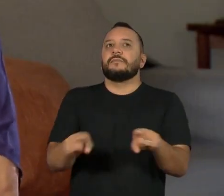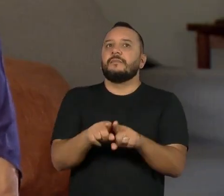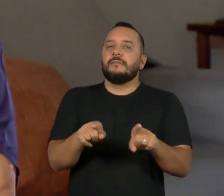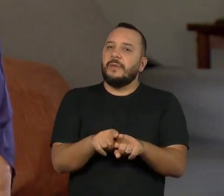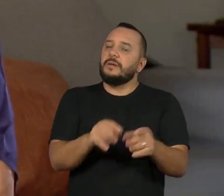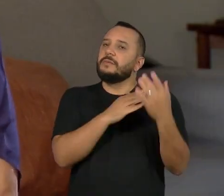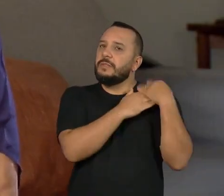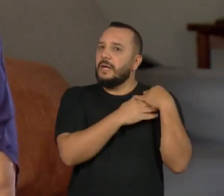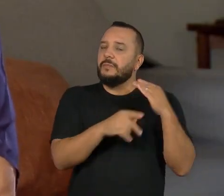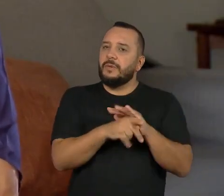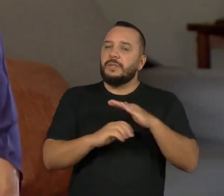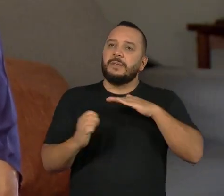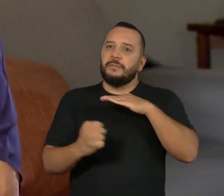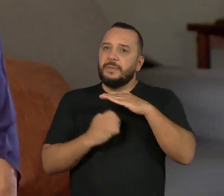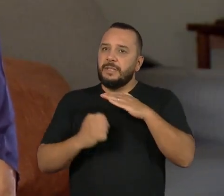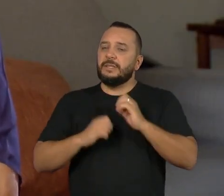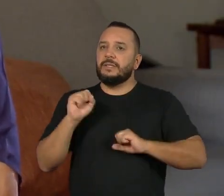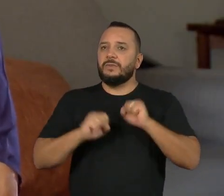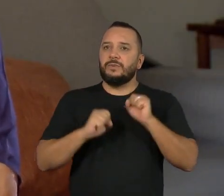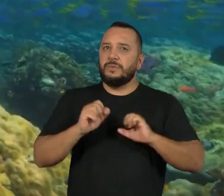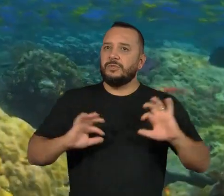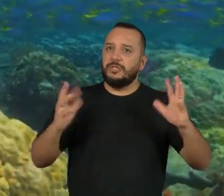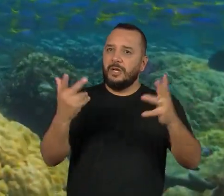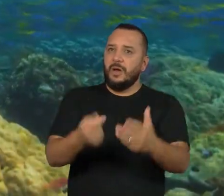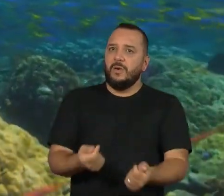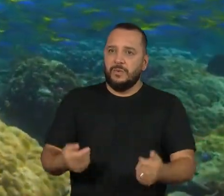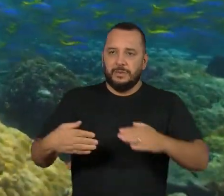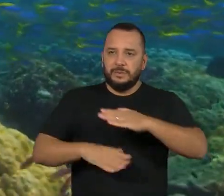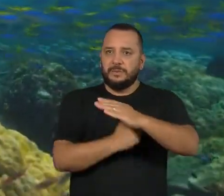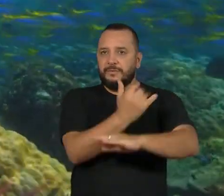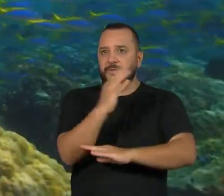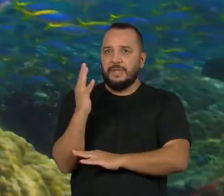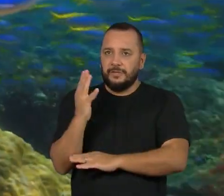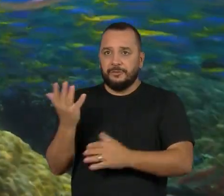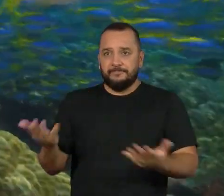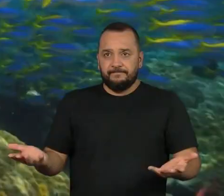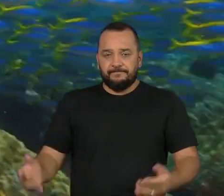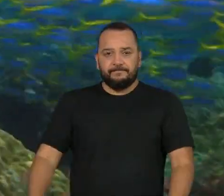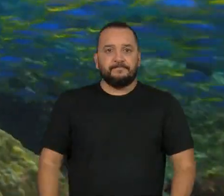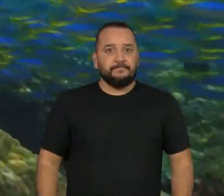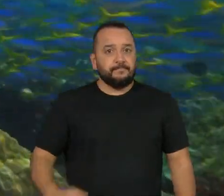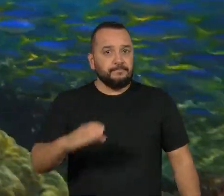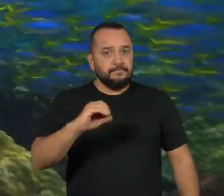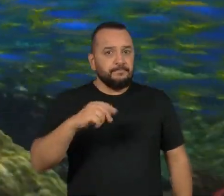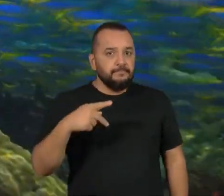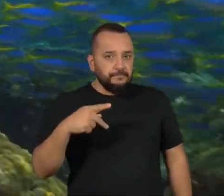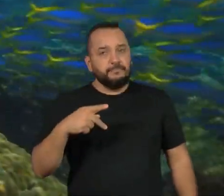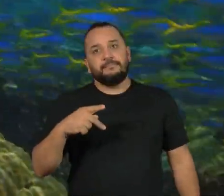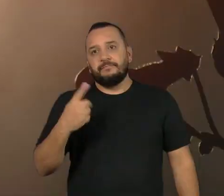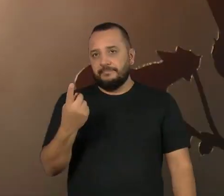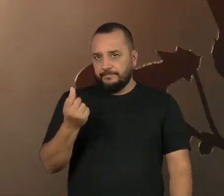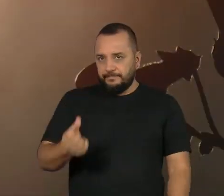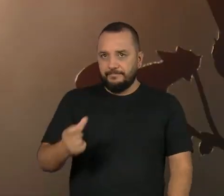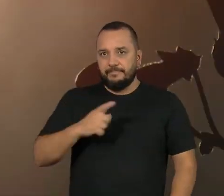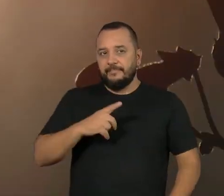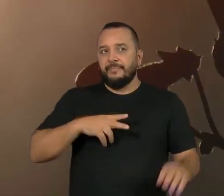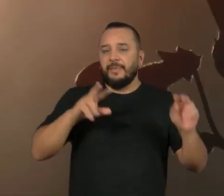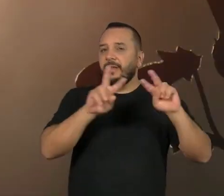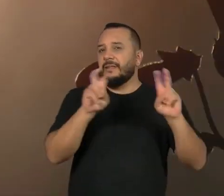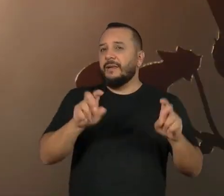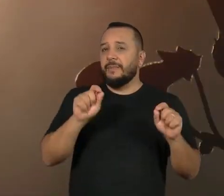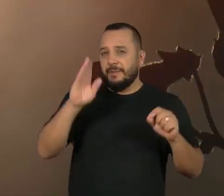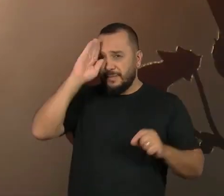das indústrias, das empresas em modo geral em relação à biodiversidade. Na COP16, uma das grandes questões será